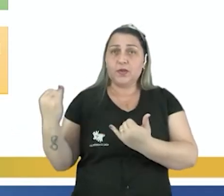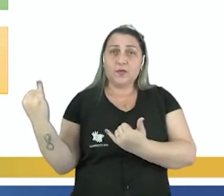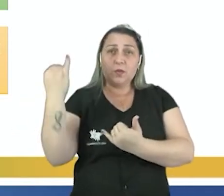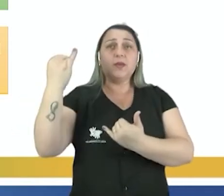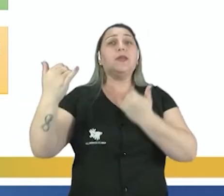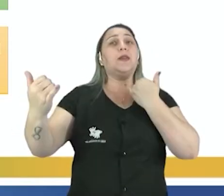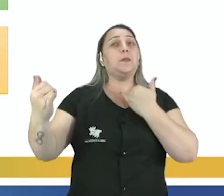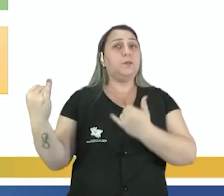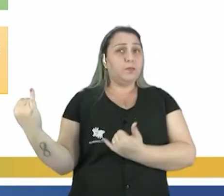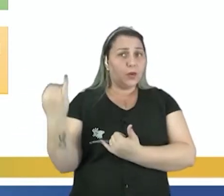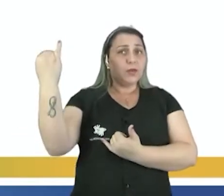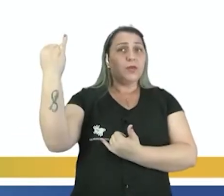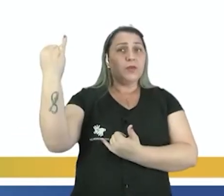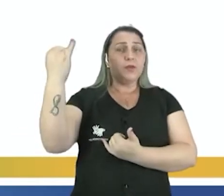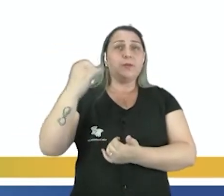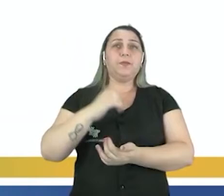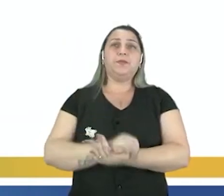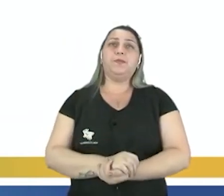são importantes.